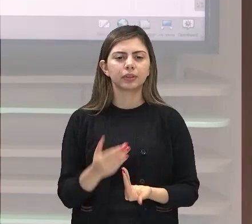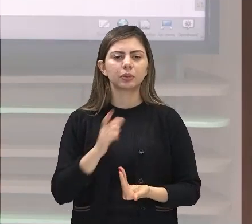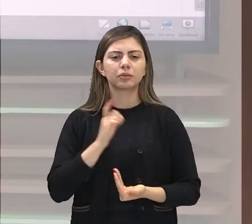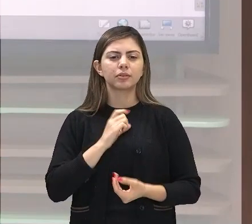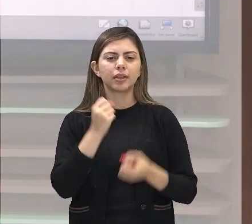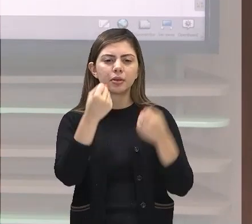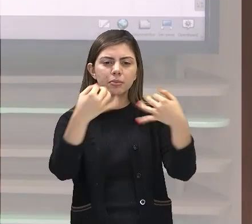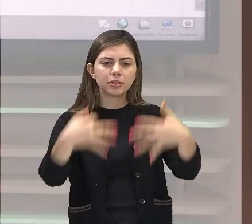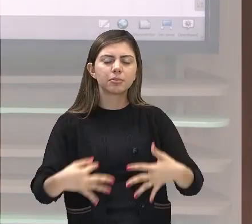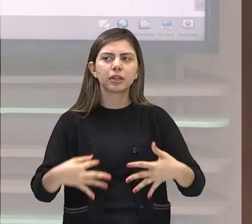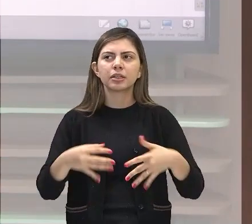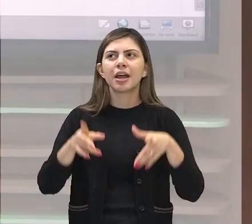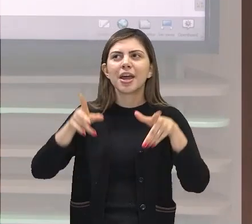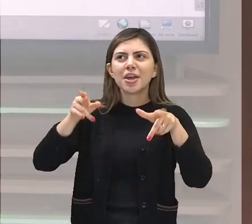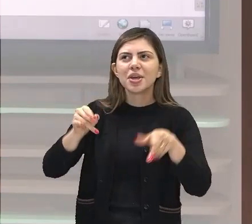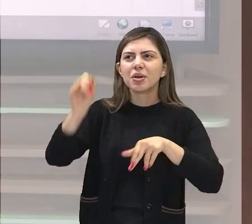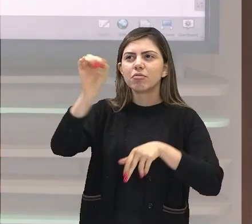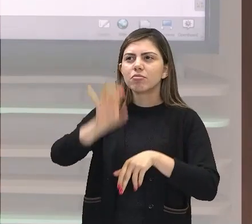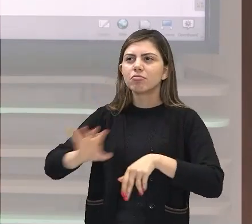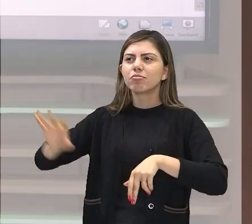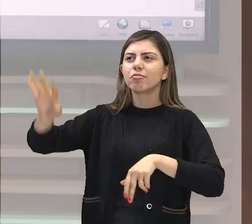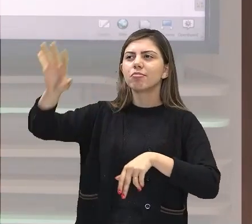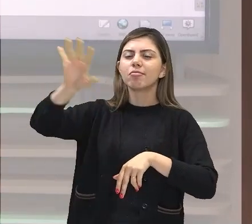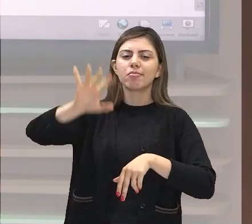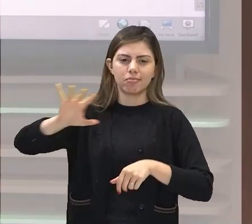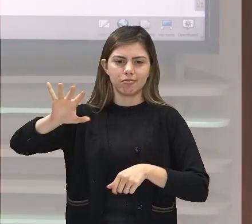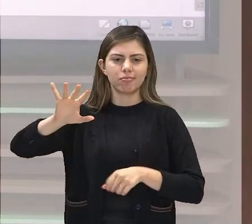quase que uma imagem, um retrato